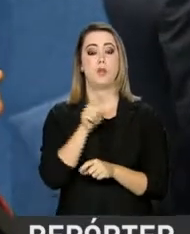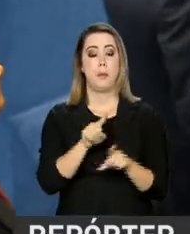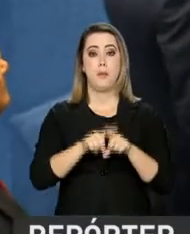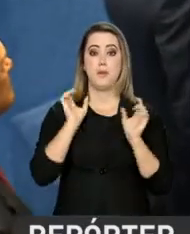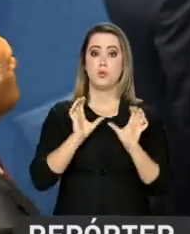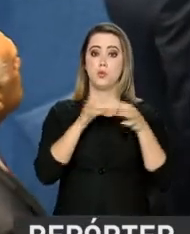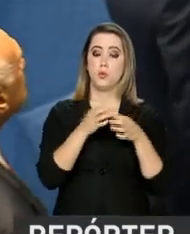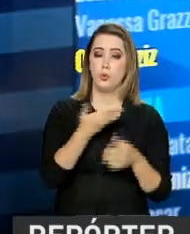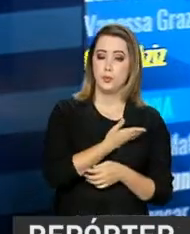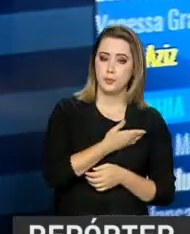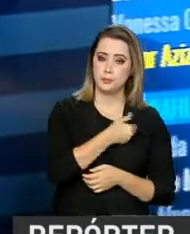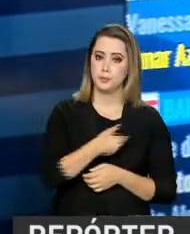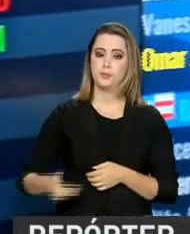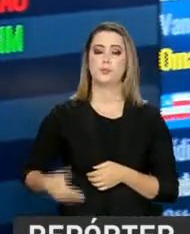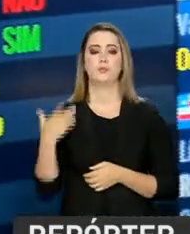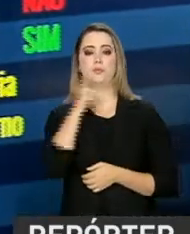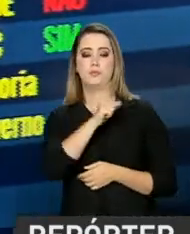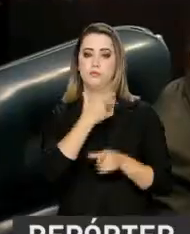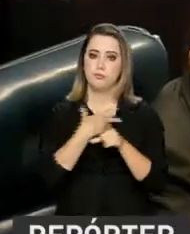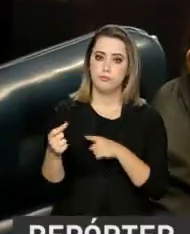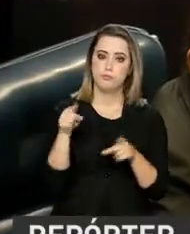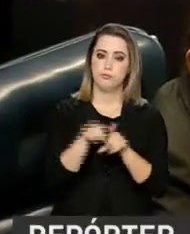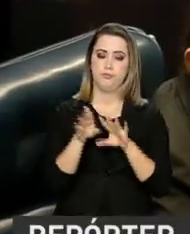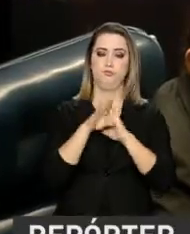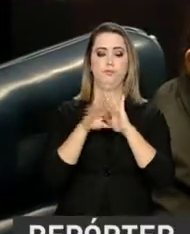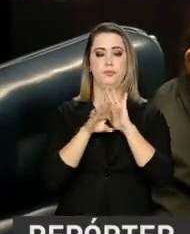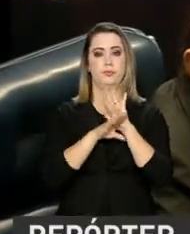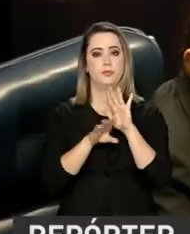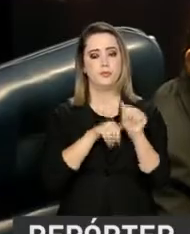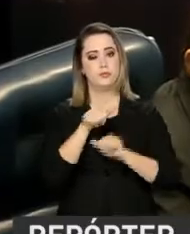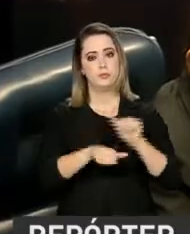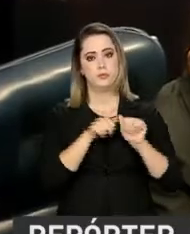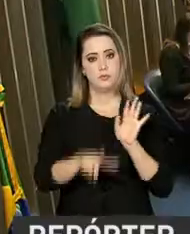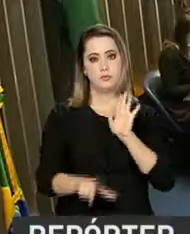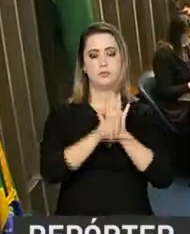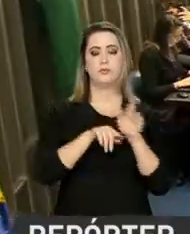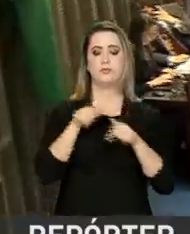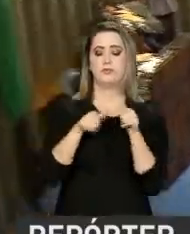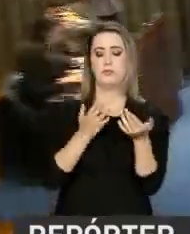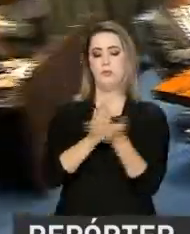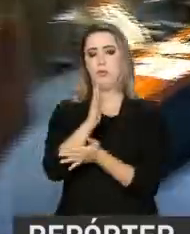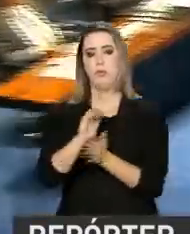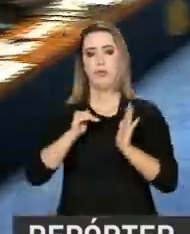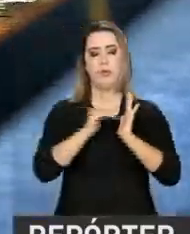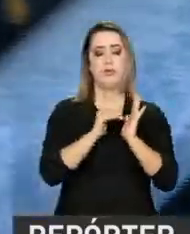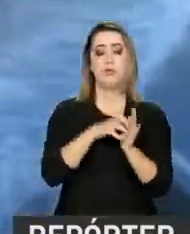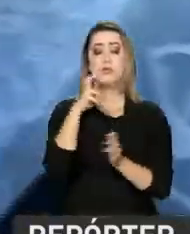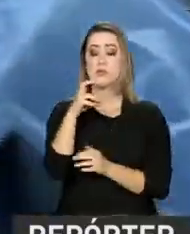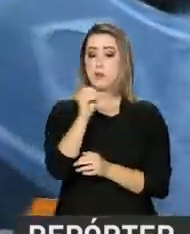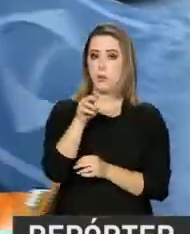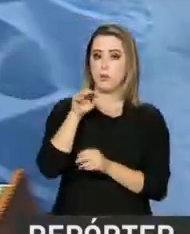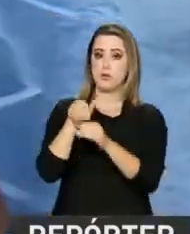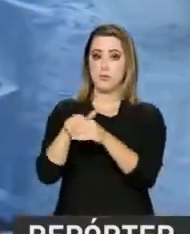do governo no senado conseguiu a vitória o projeto que modifica a legislação trabalhista foi aprovado no plenário por 50